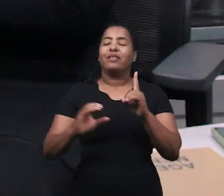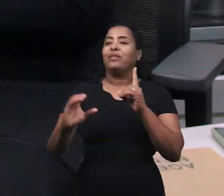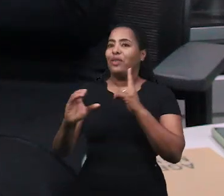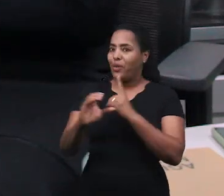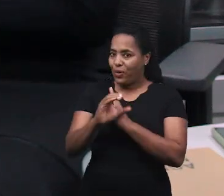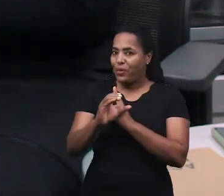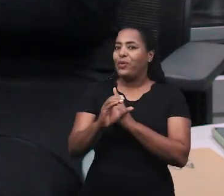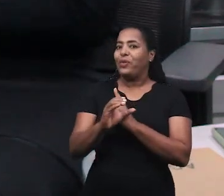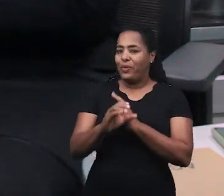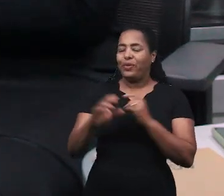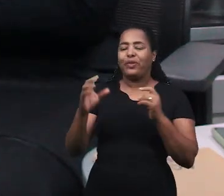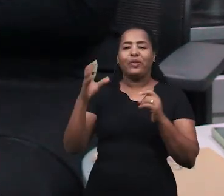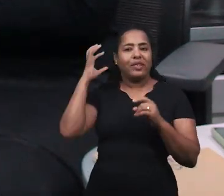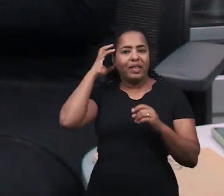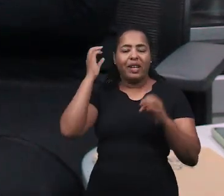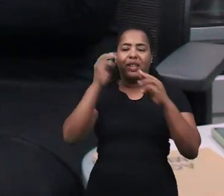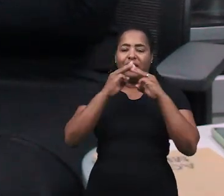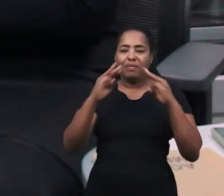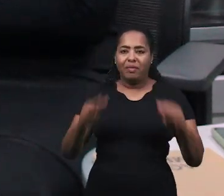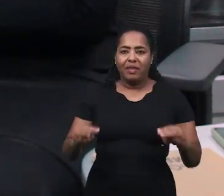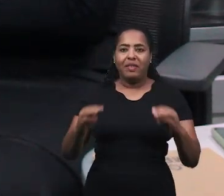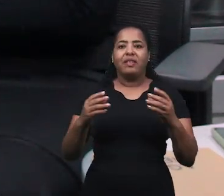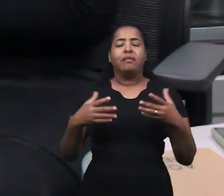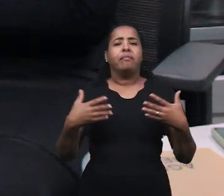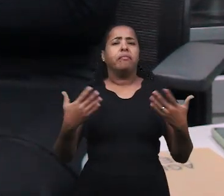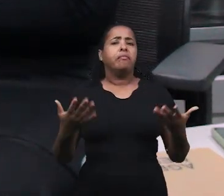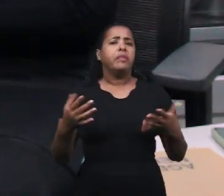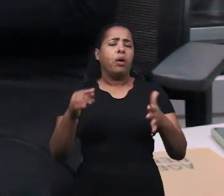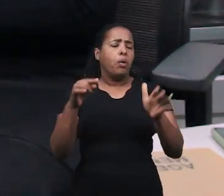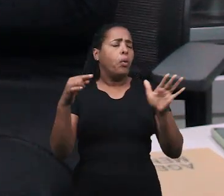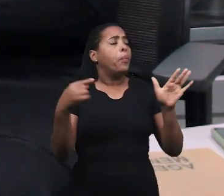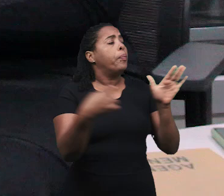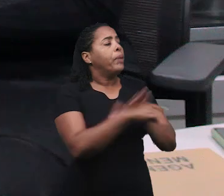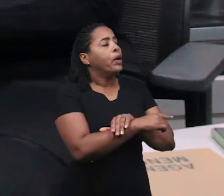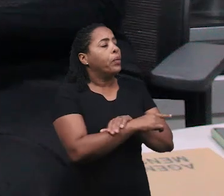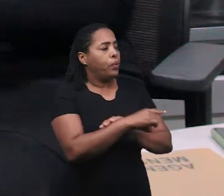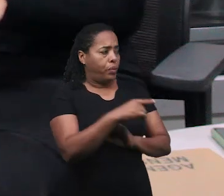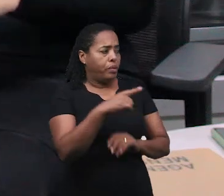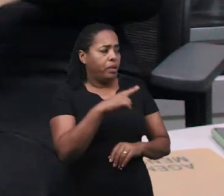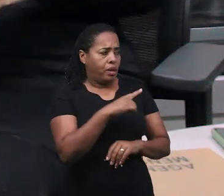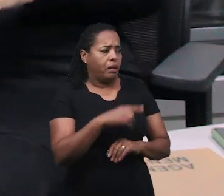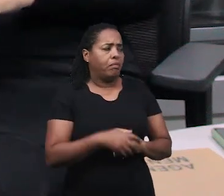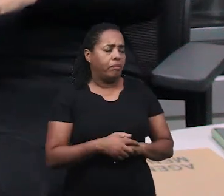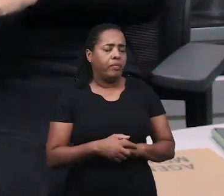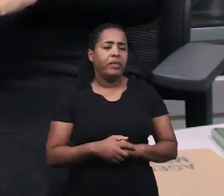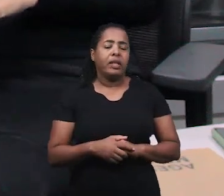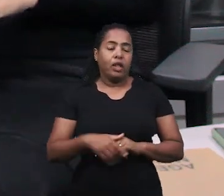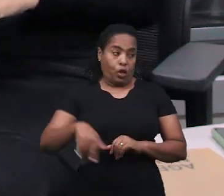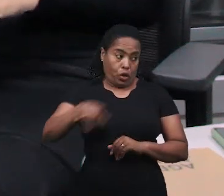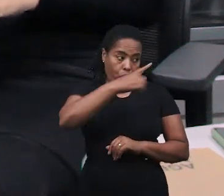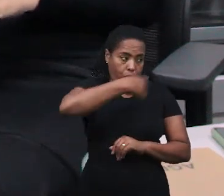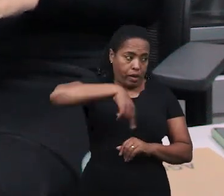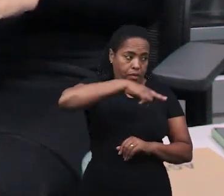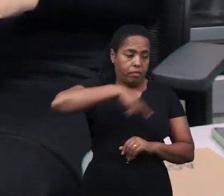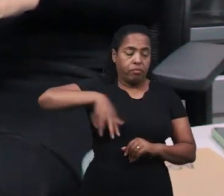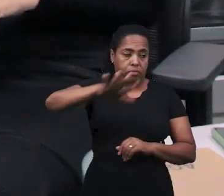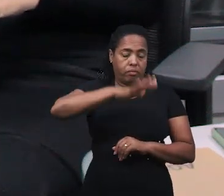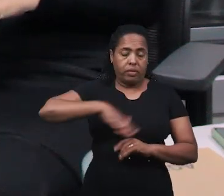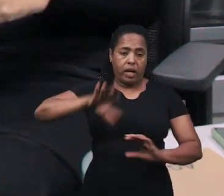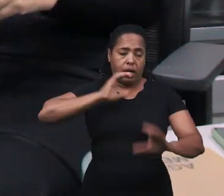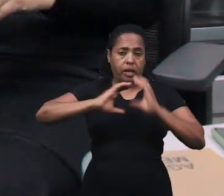ter as transmissões. Exatamente, é o culto da Rádio Manaim. Agora, eu tenho uma pergunta para você. Nós da área de